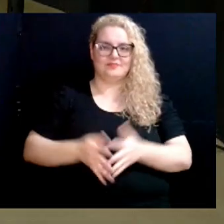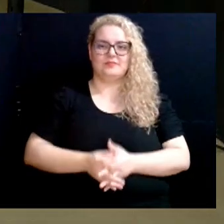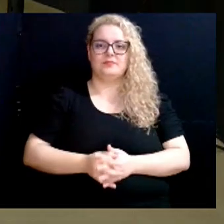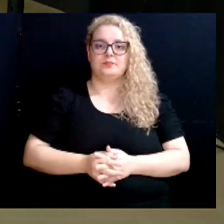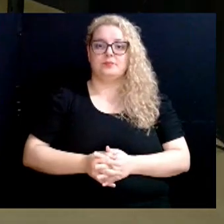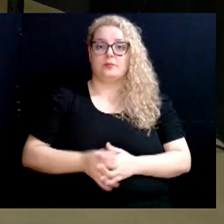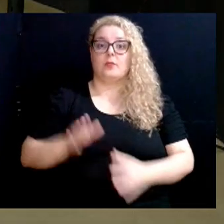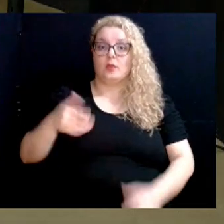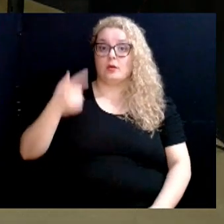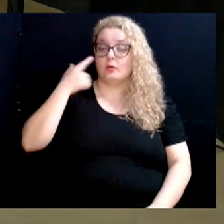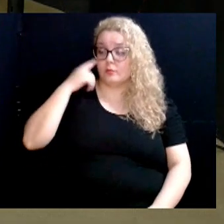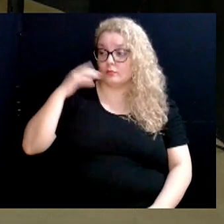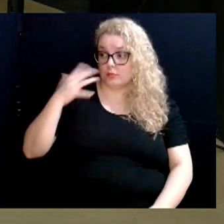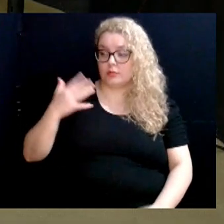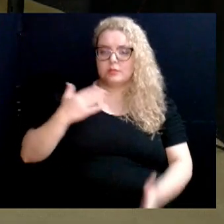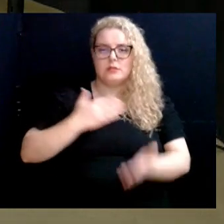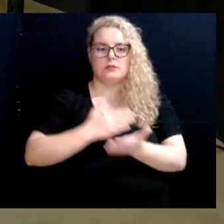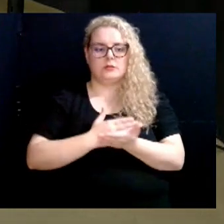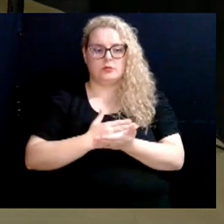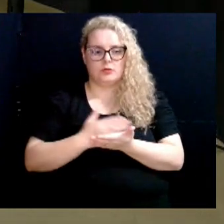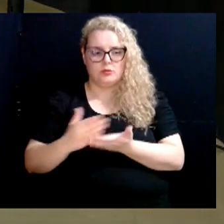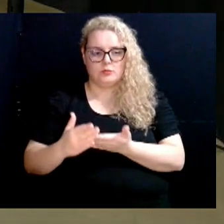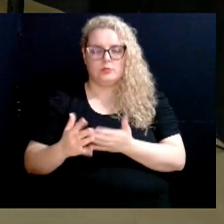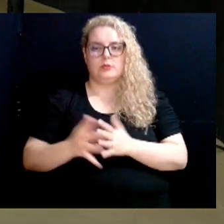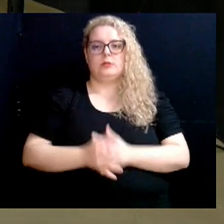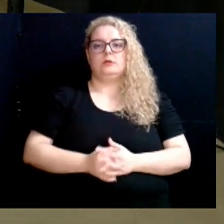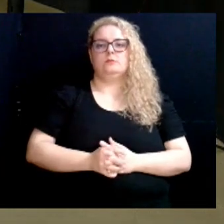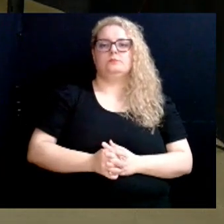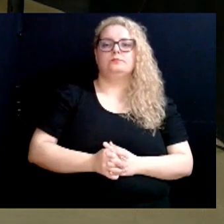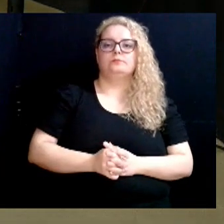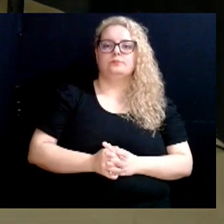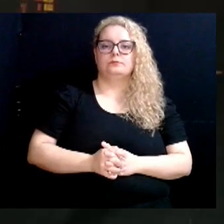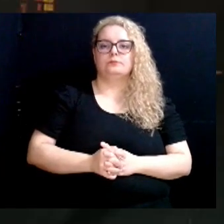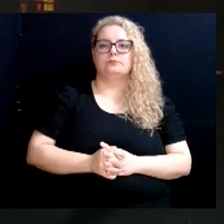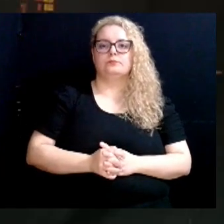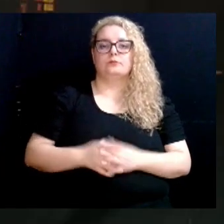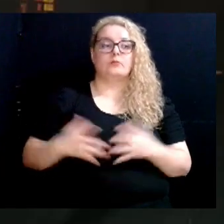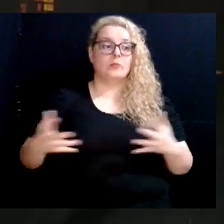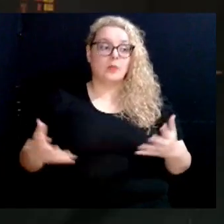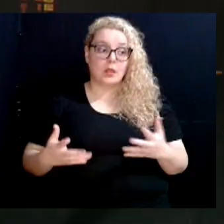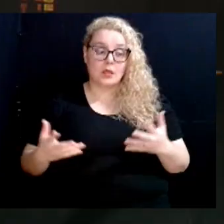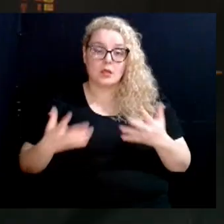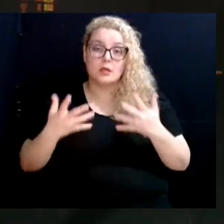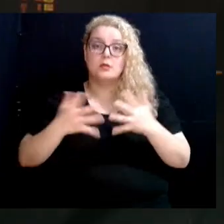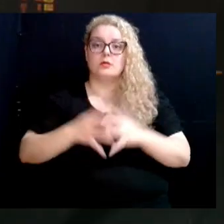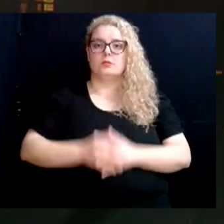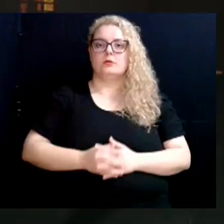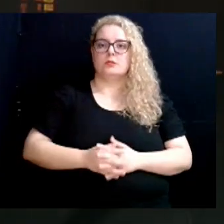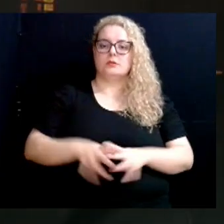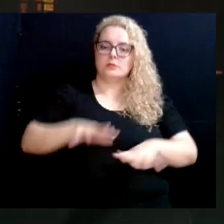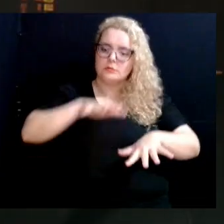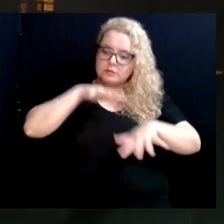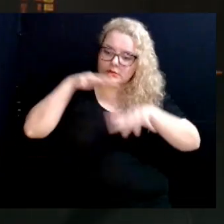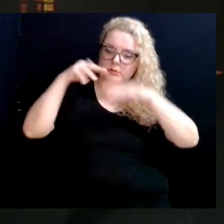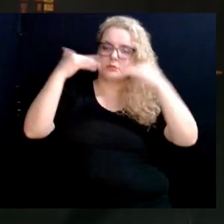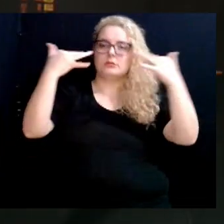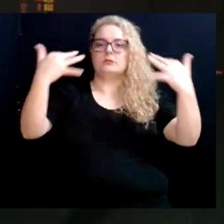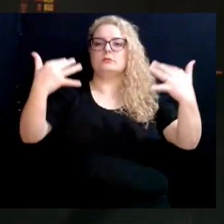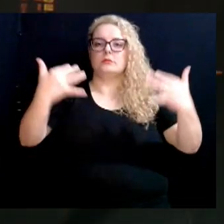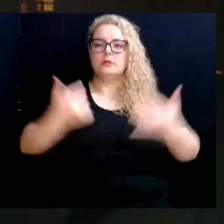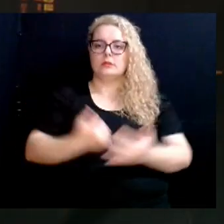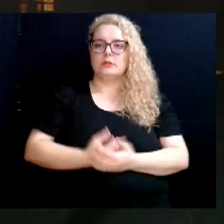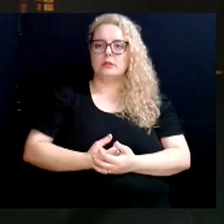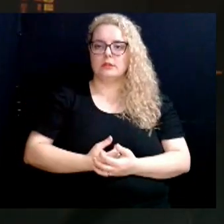pensa nesse começar, nesse incentivar, nesse se inspirar, e quando a